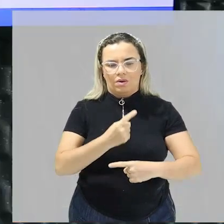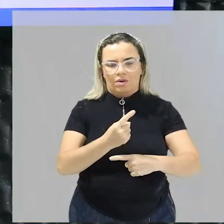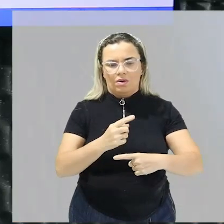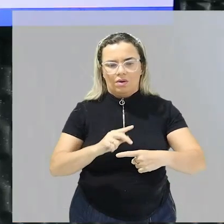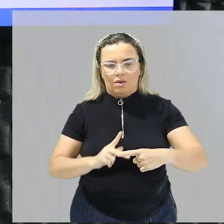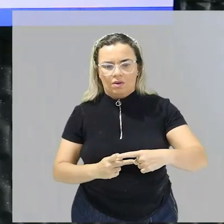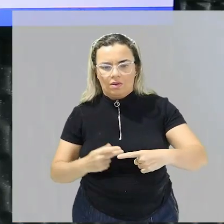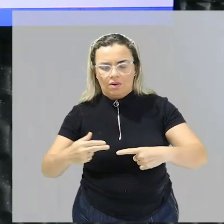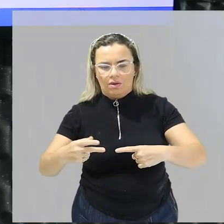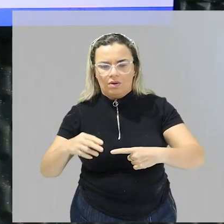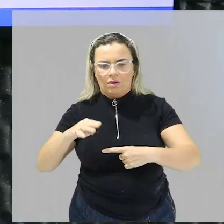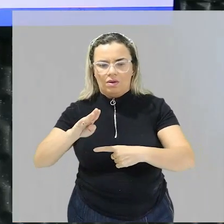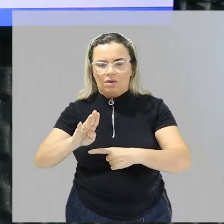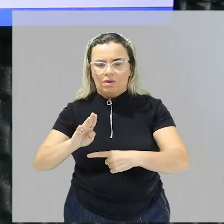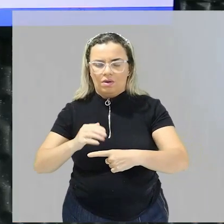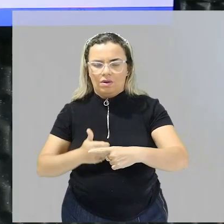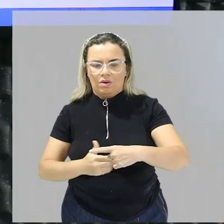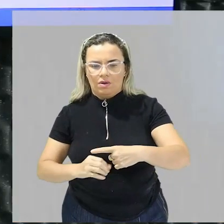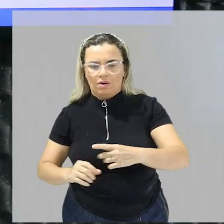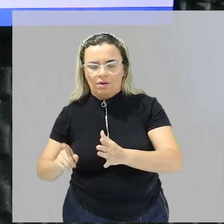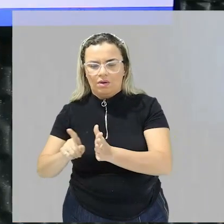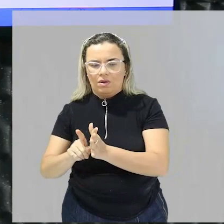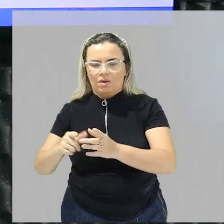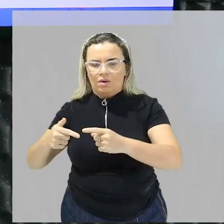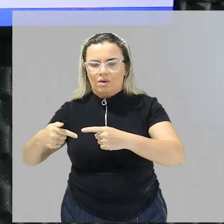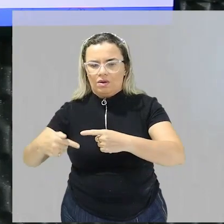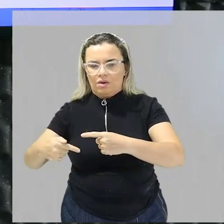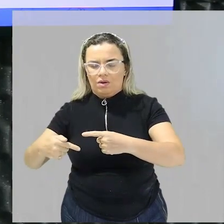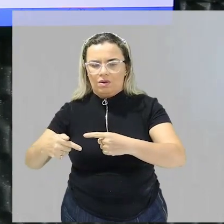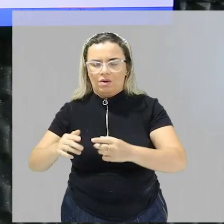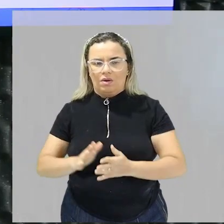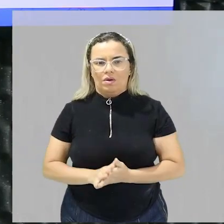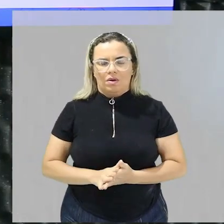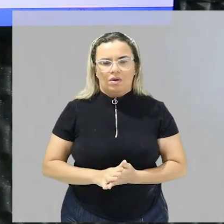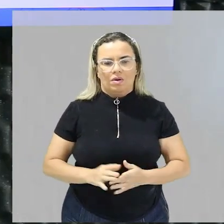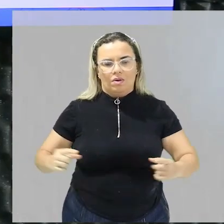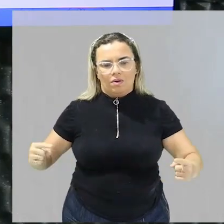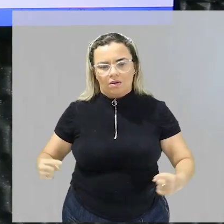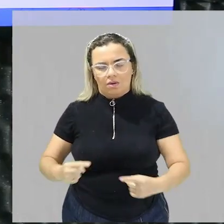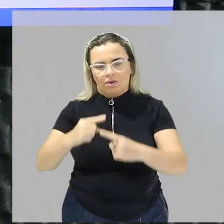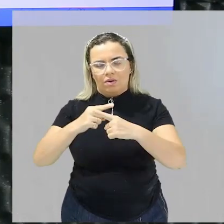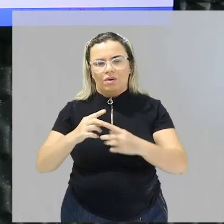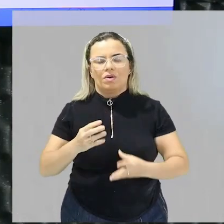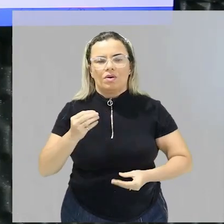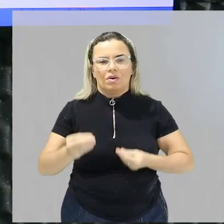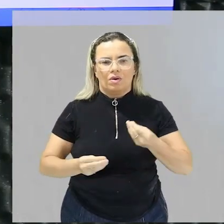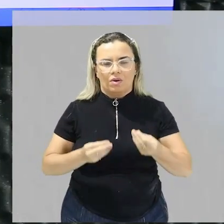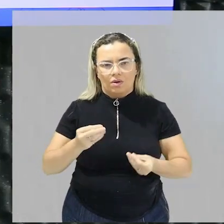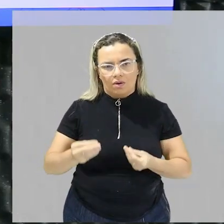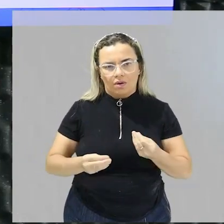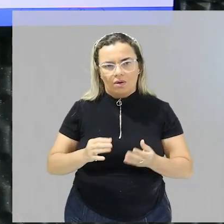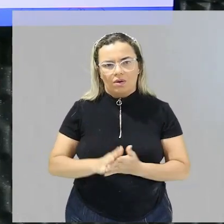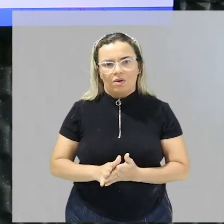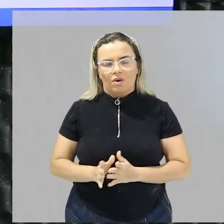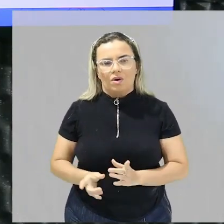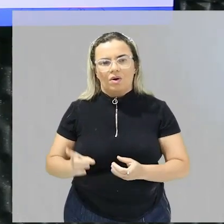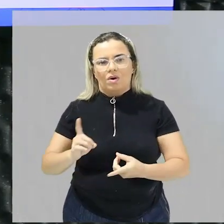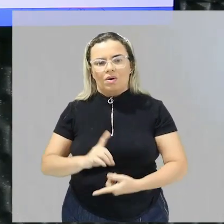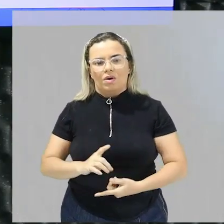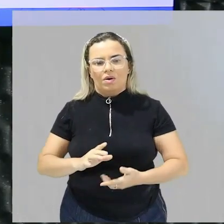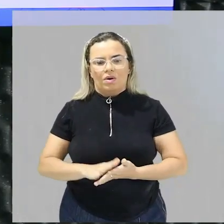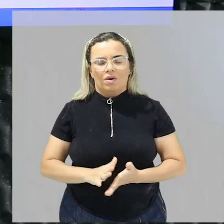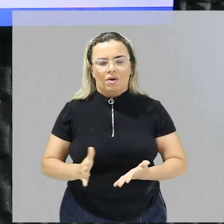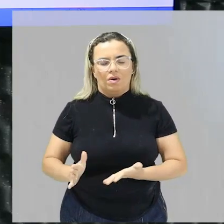sobre H igual a B sobre 10 elevado a menos 7. É meios por extremos, como a gente está pegando o inverso, tá? Tanto